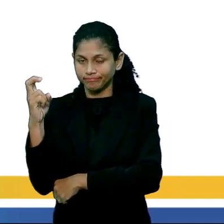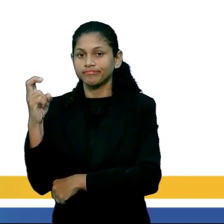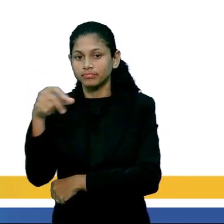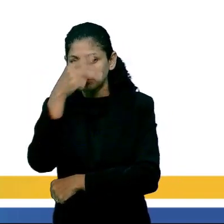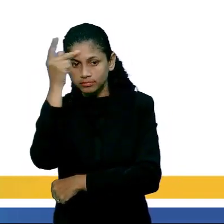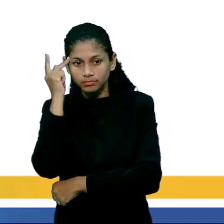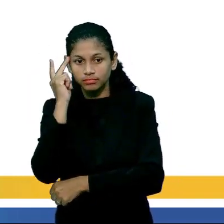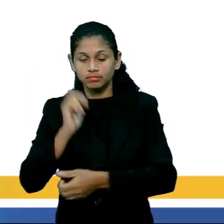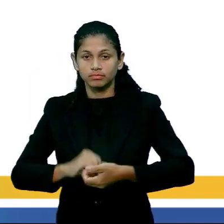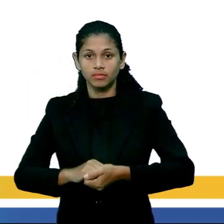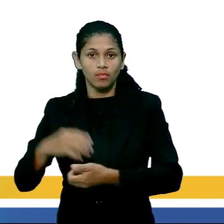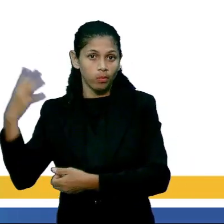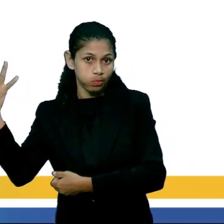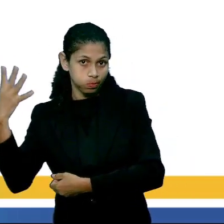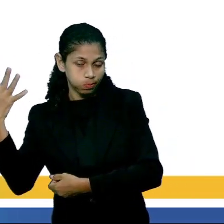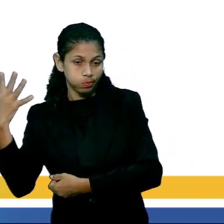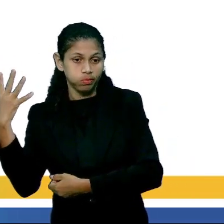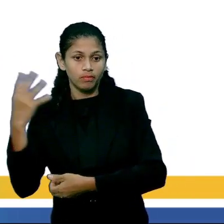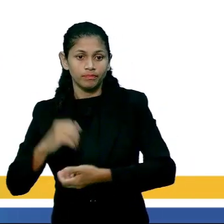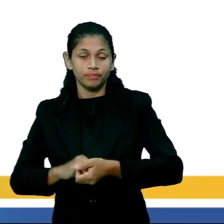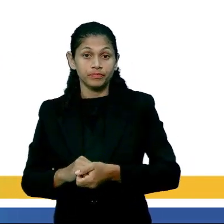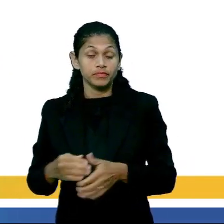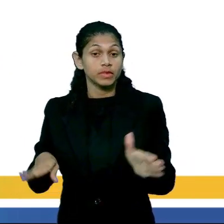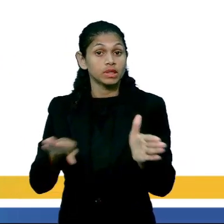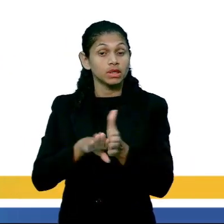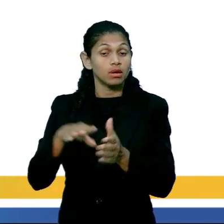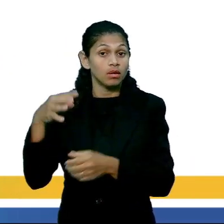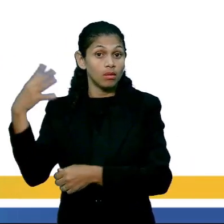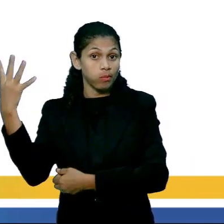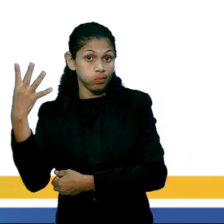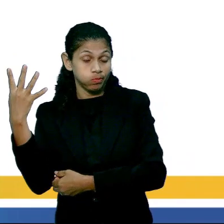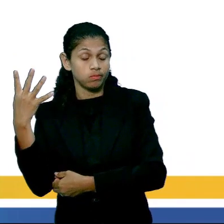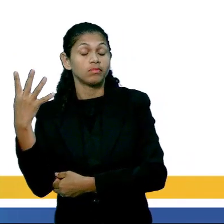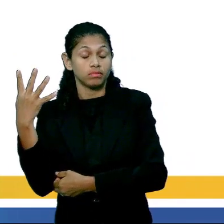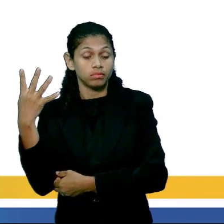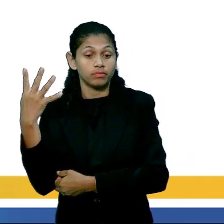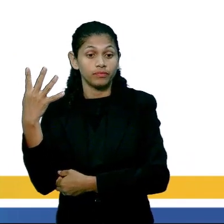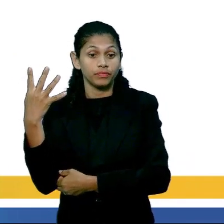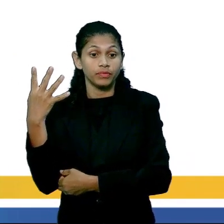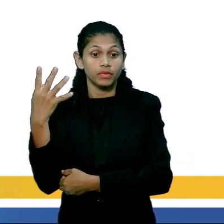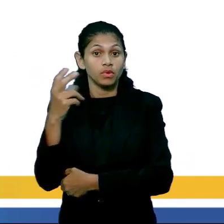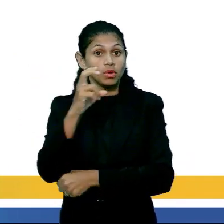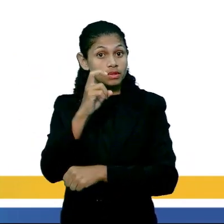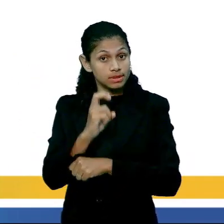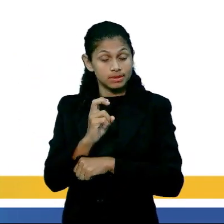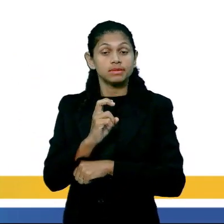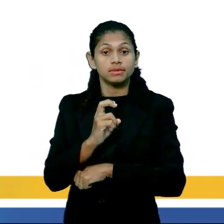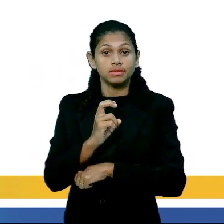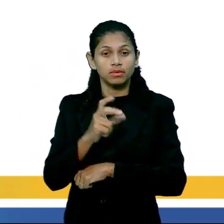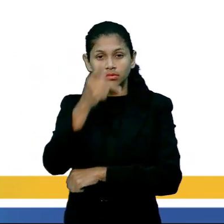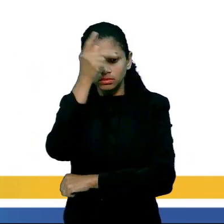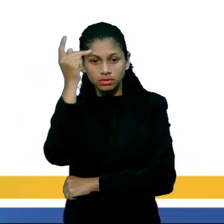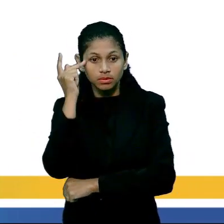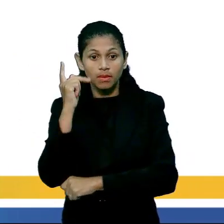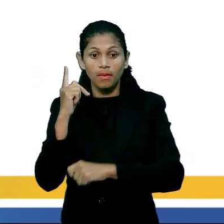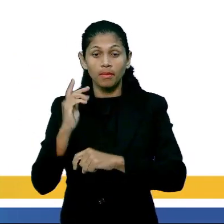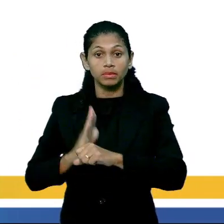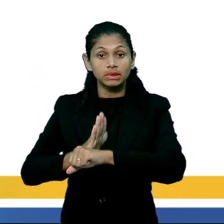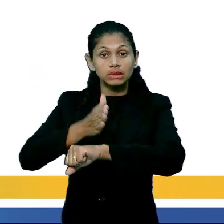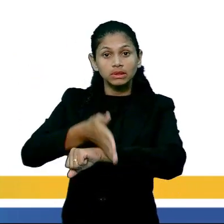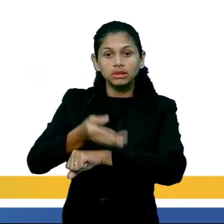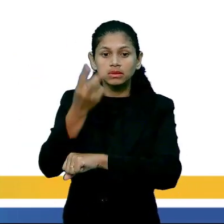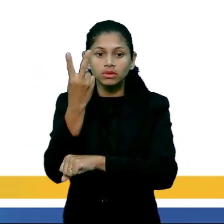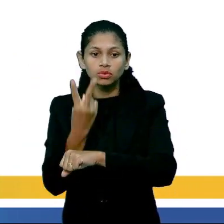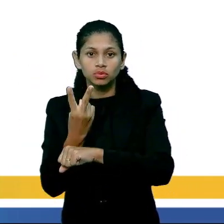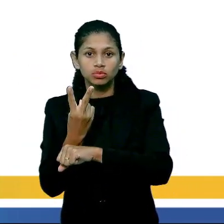no quarto andar eu cheguei no quarto andar 5 elevador chega com 5 pessoas entra